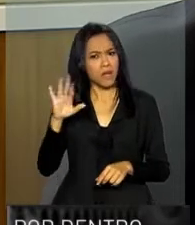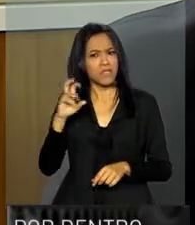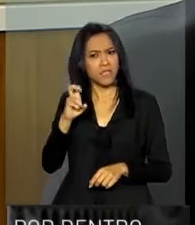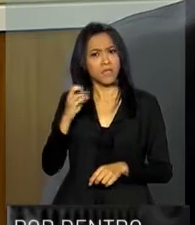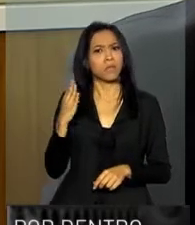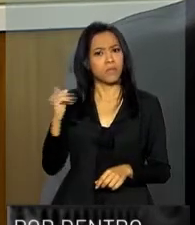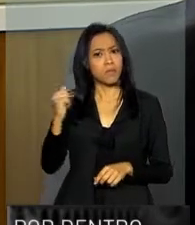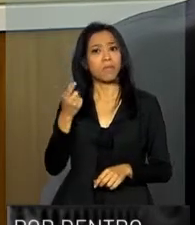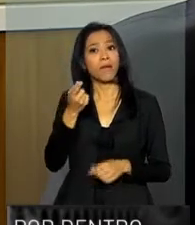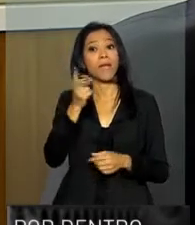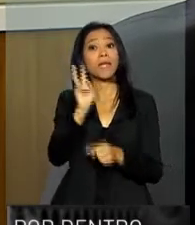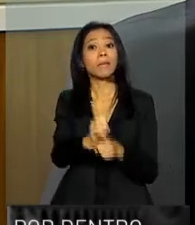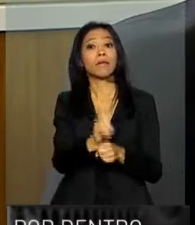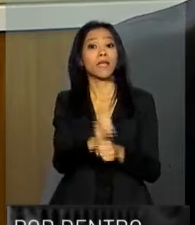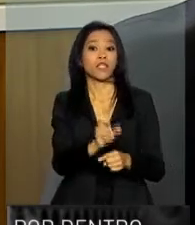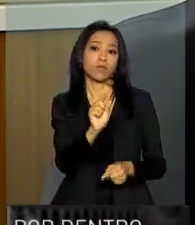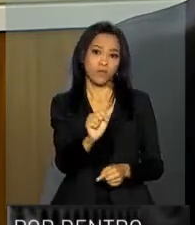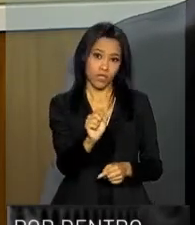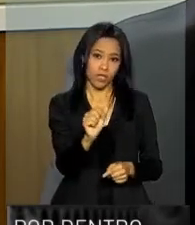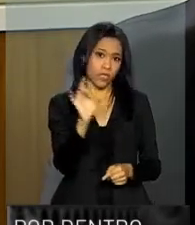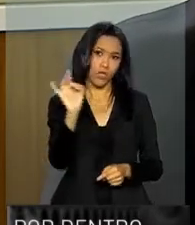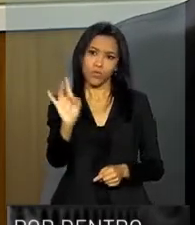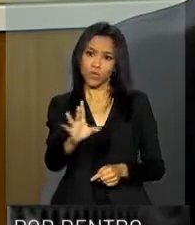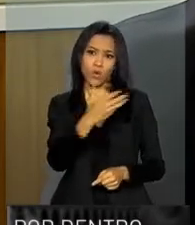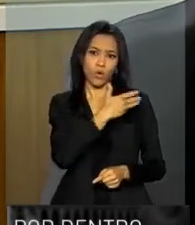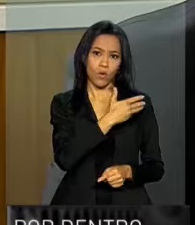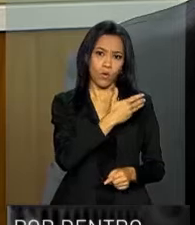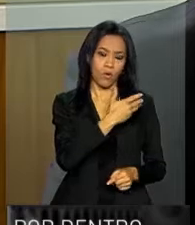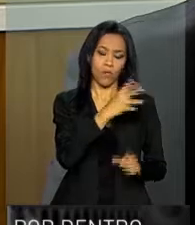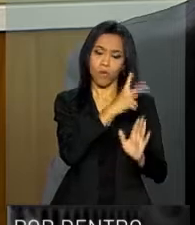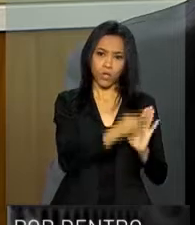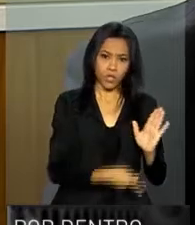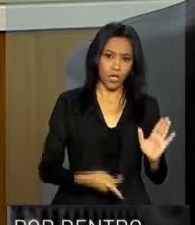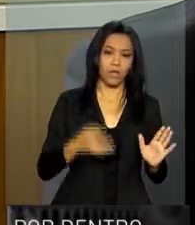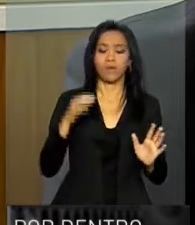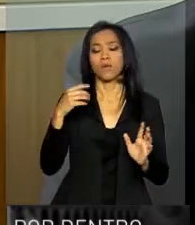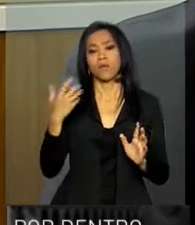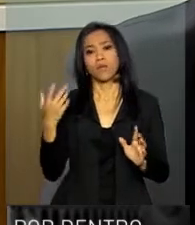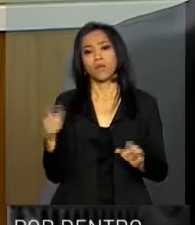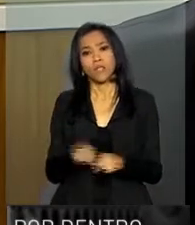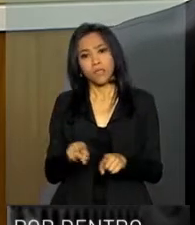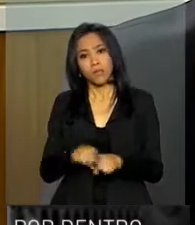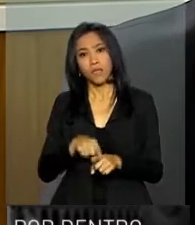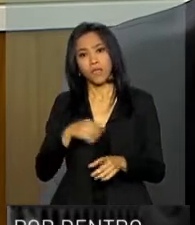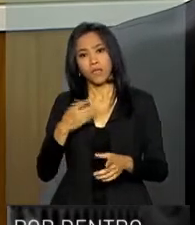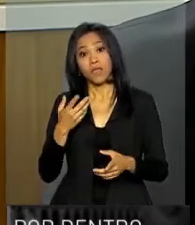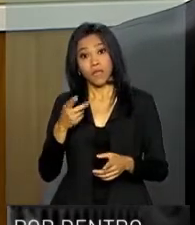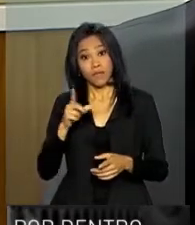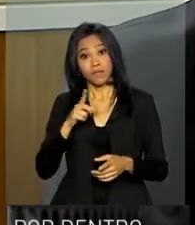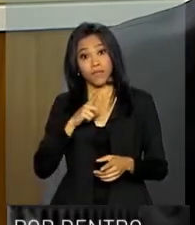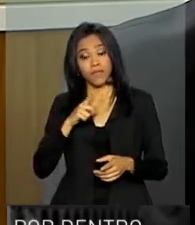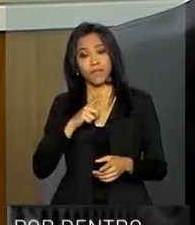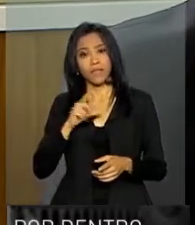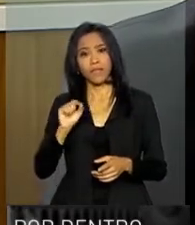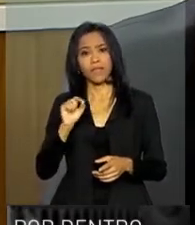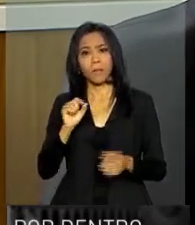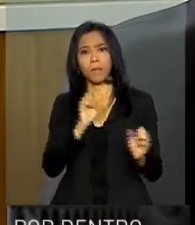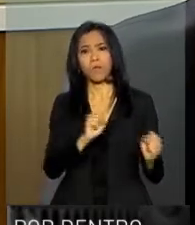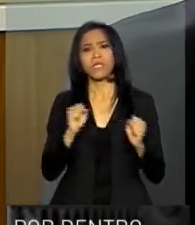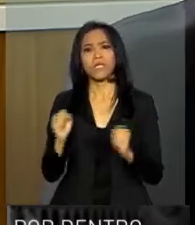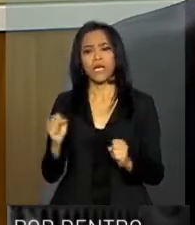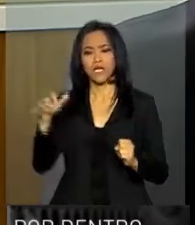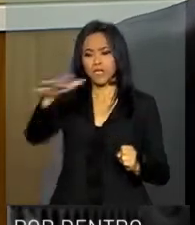é não só pública como privado não só o projeto como execução e aí envolveria que esses potenciais de